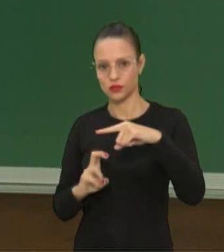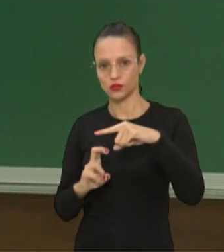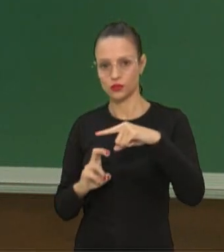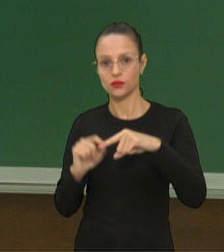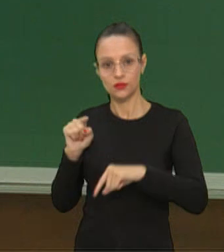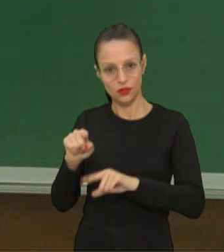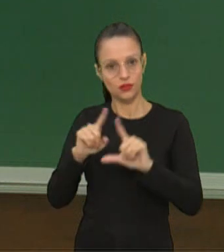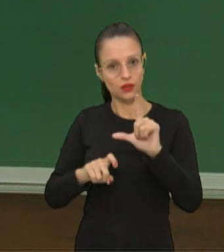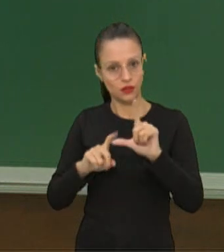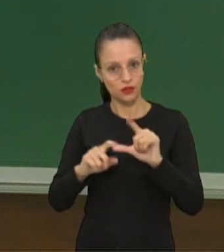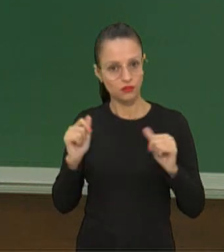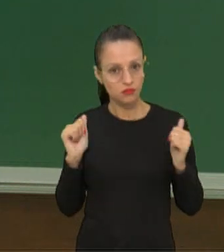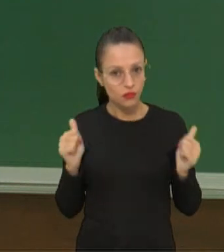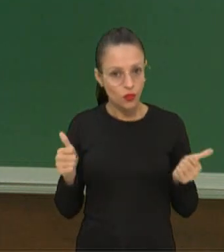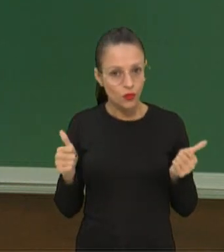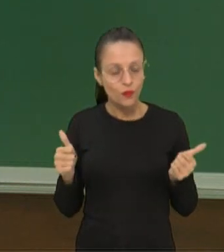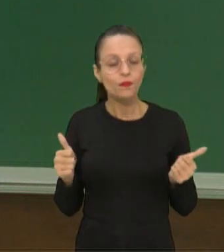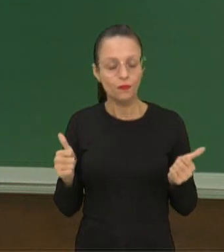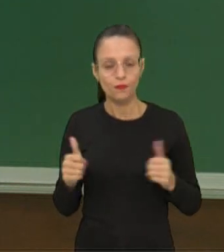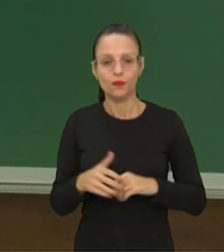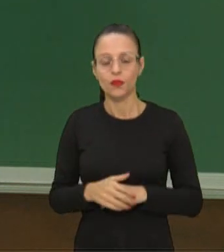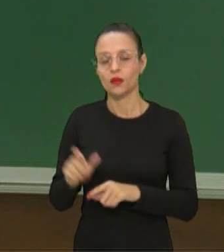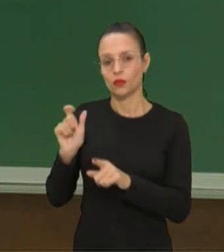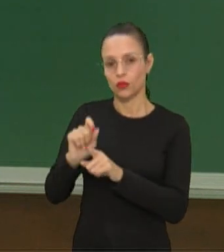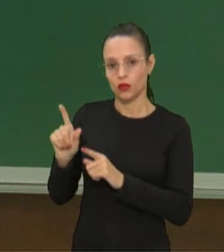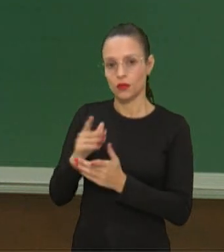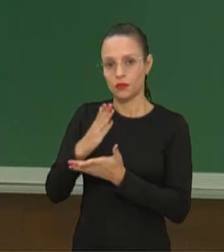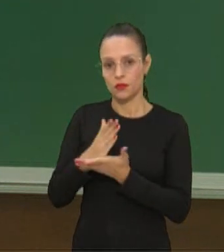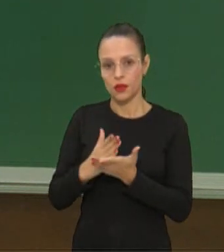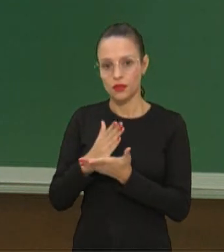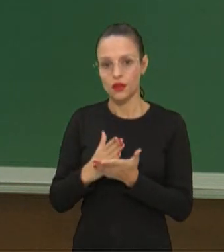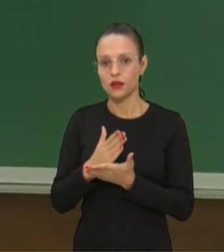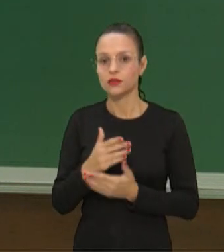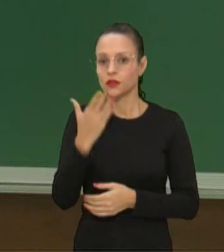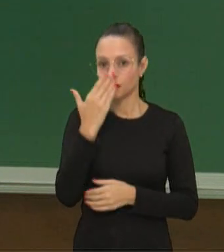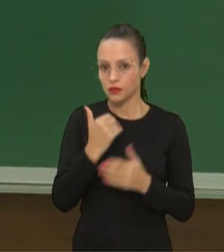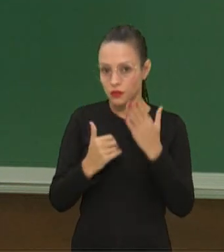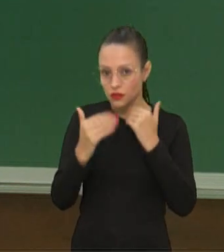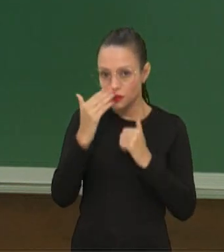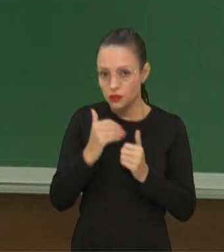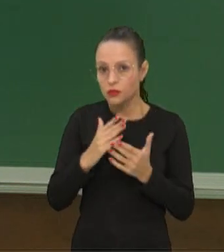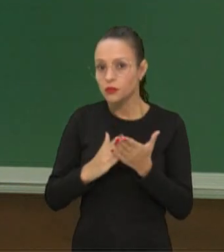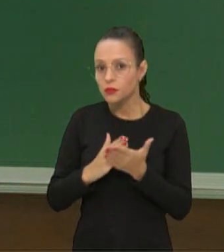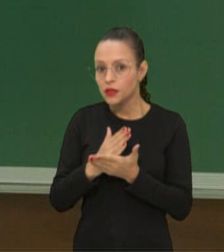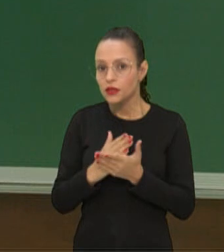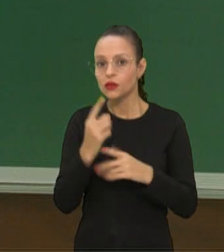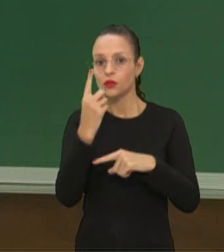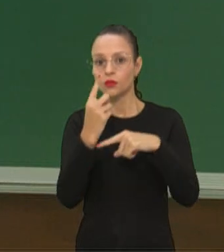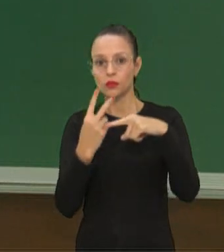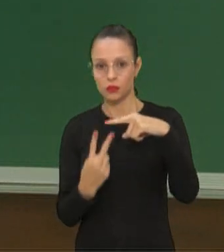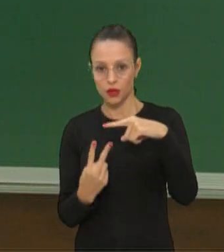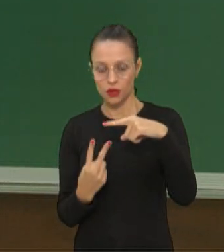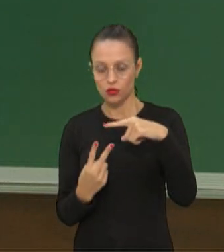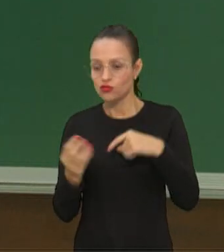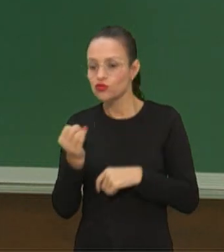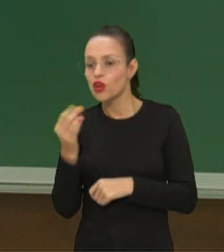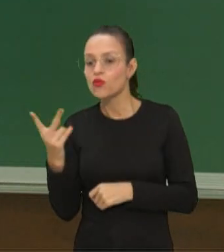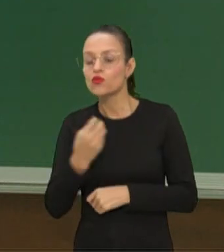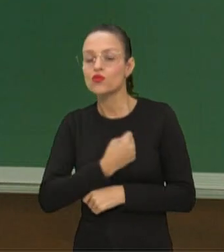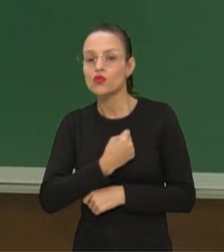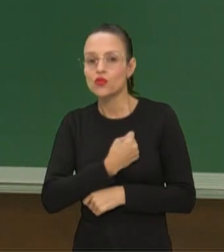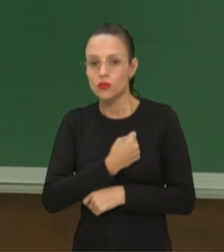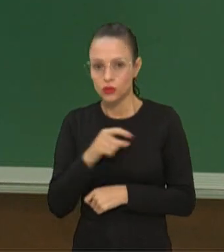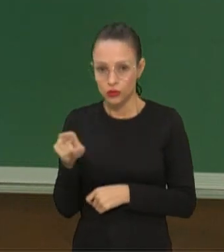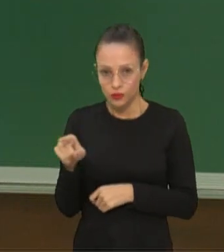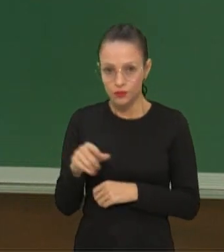tá bom? Para o aluguel e a metade é gasta com alimentação. Metade, 1/2 de alguma coisa, não é